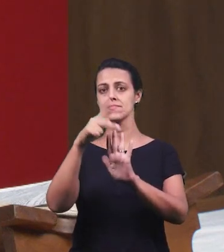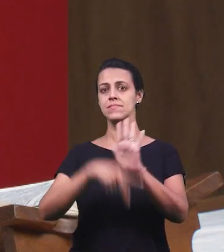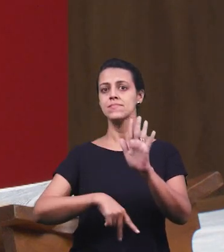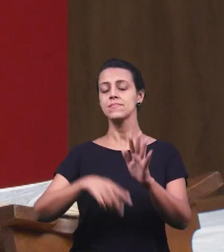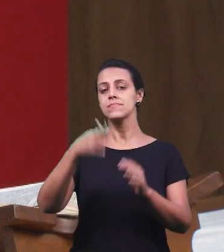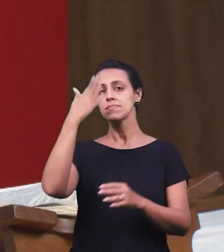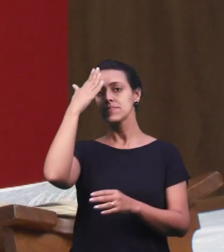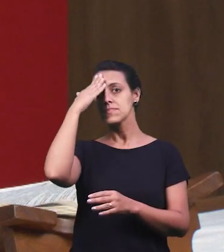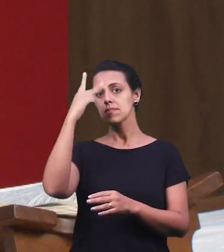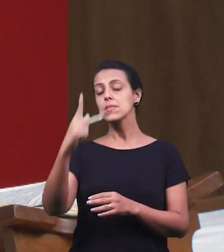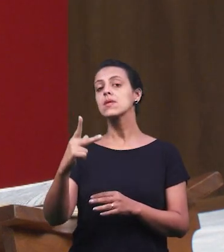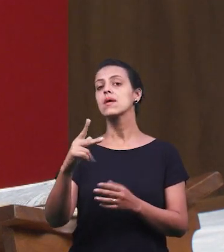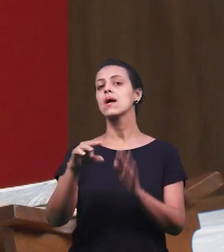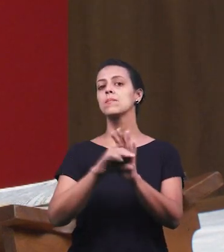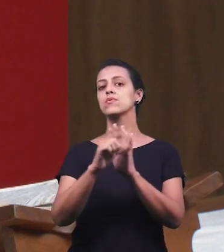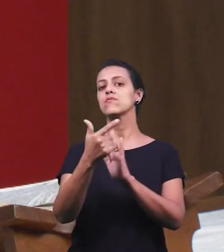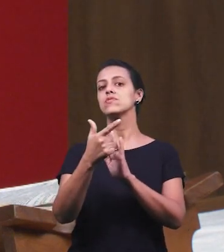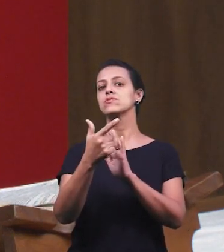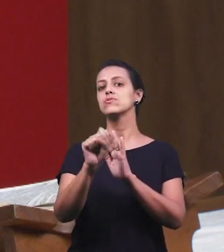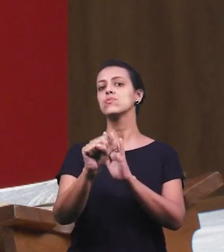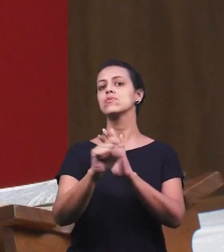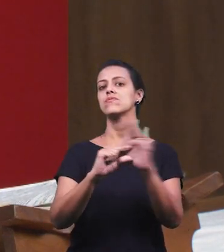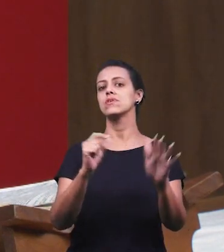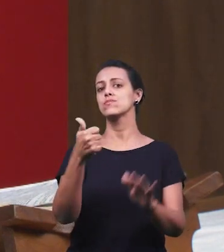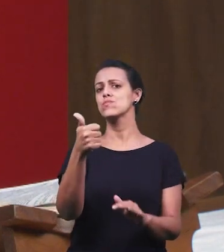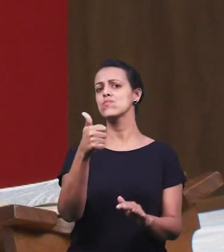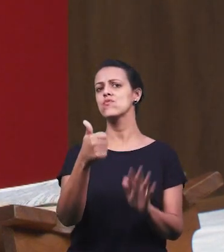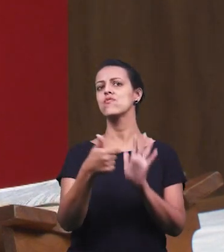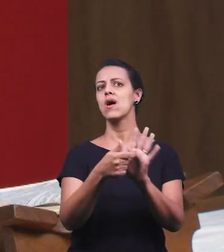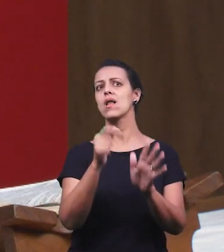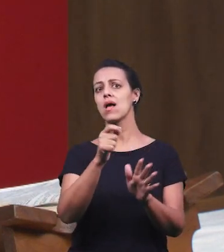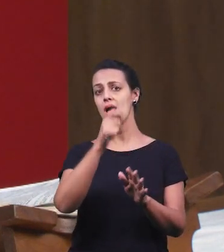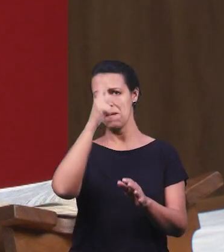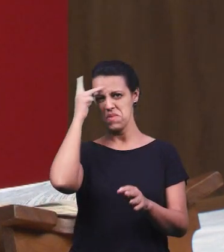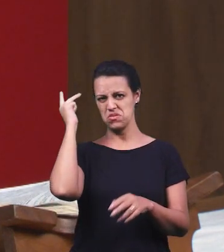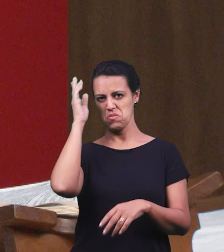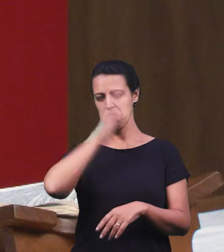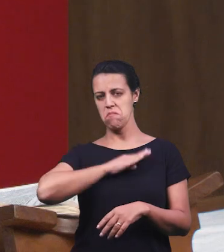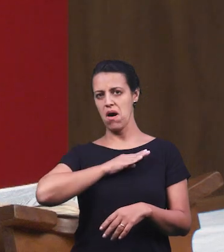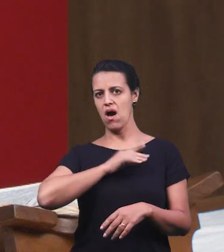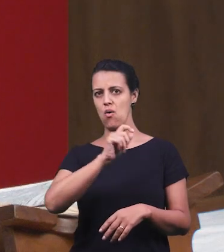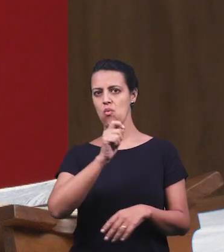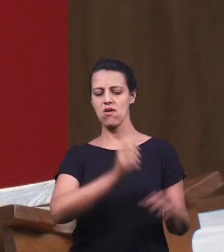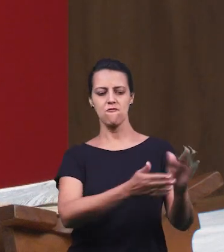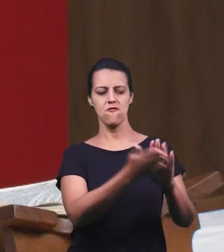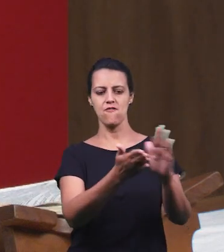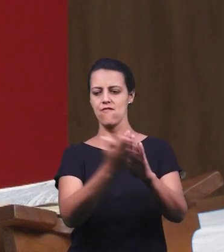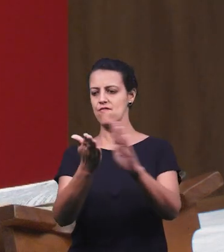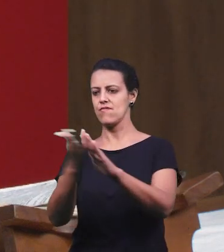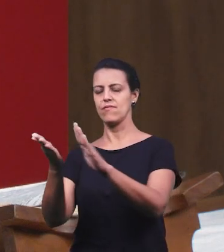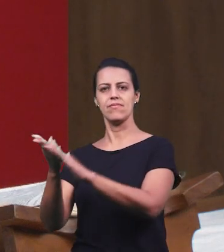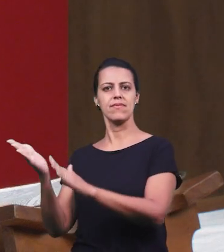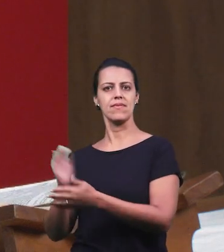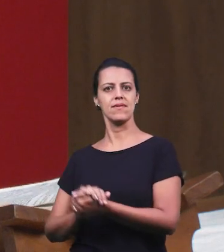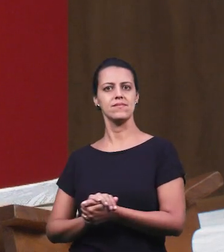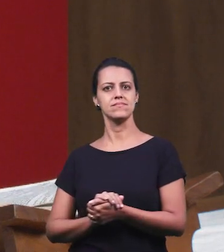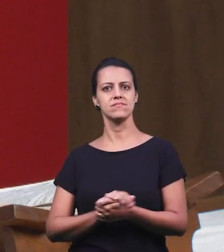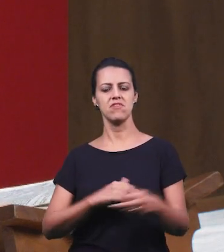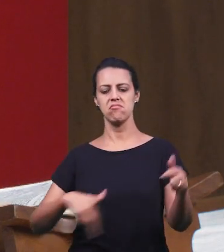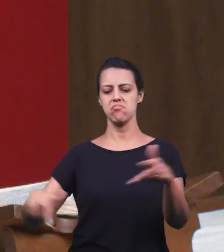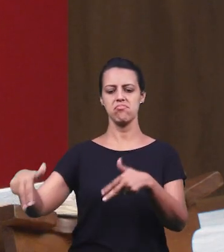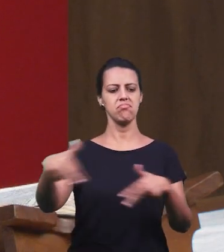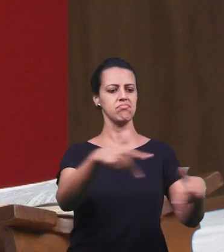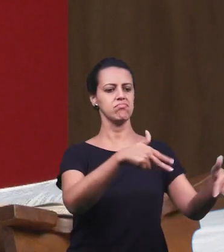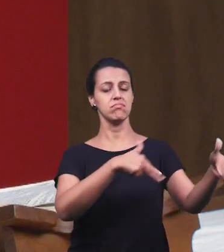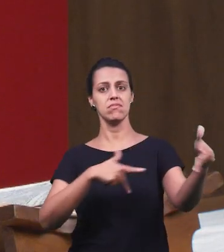1. Fogem os ímpios sem que ninguém os persiga. As pessoas estão fugindo de um lado para o outro,